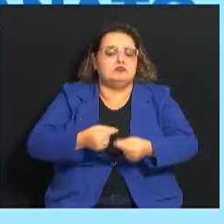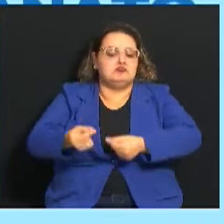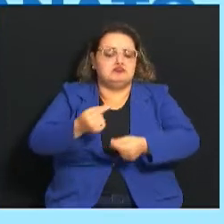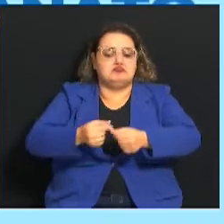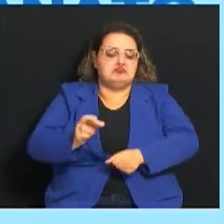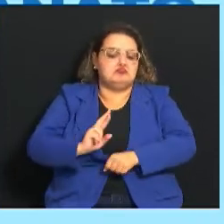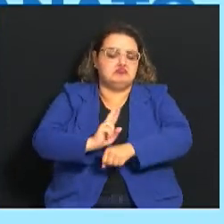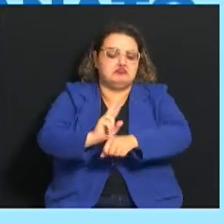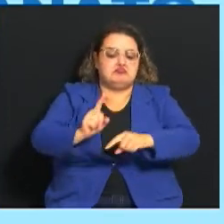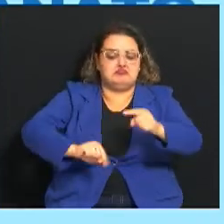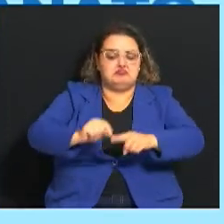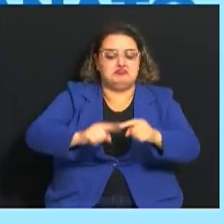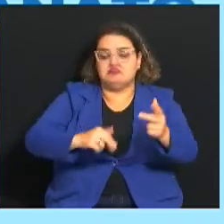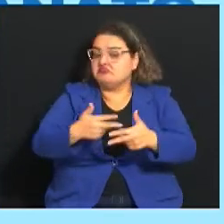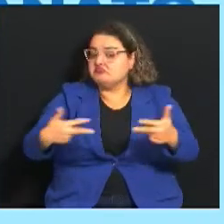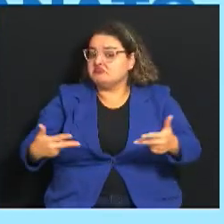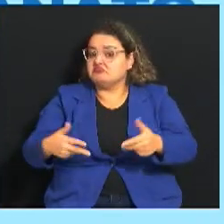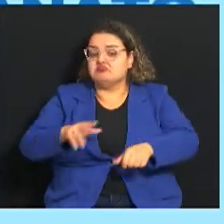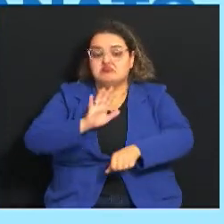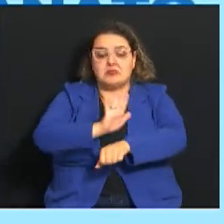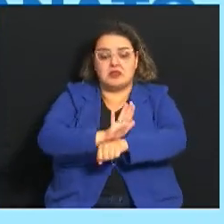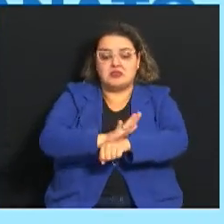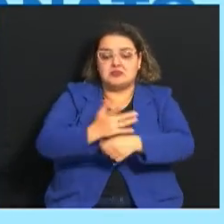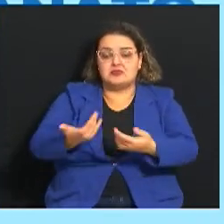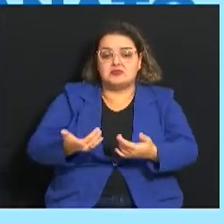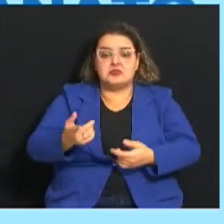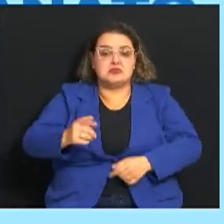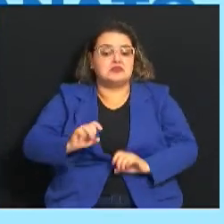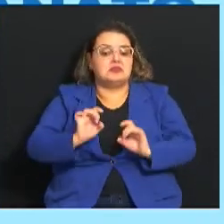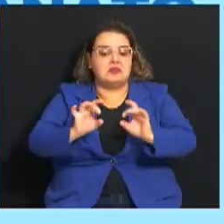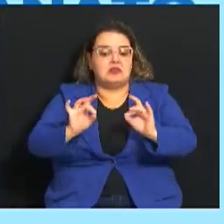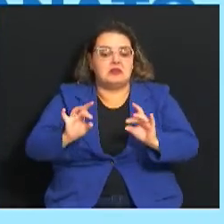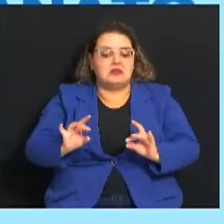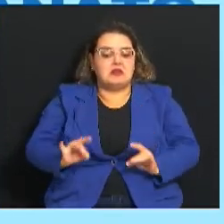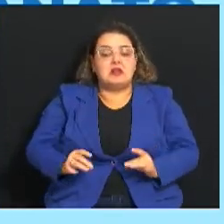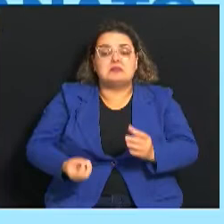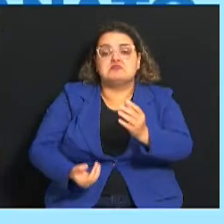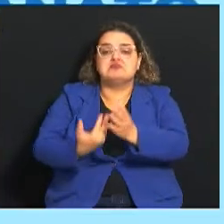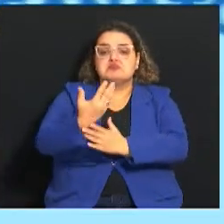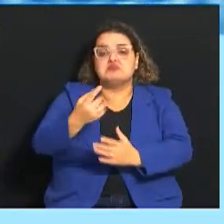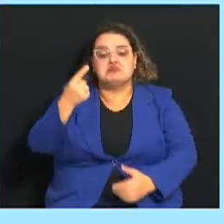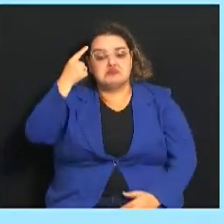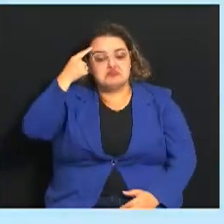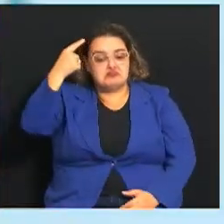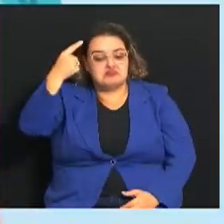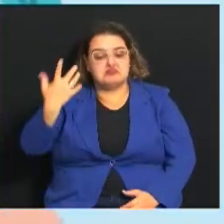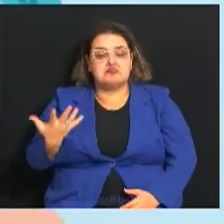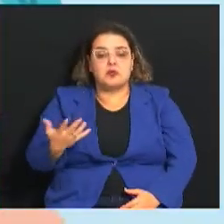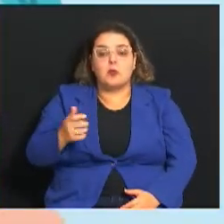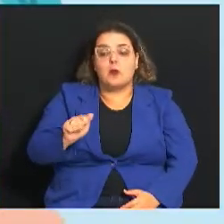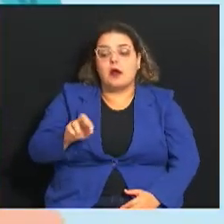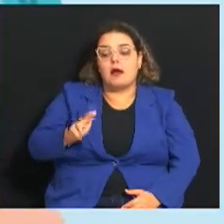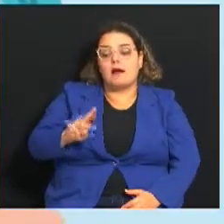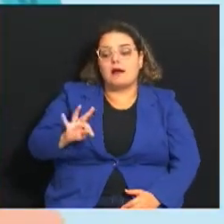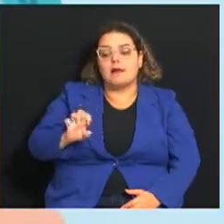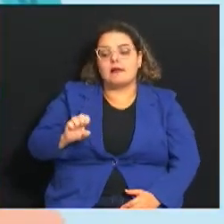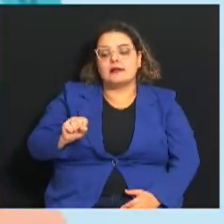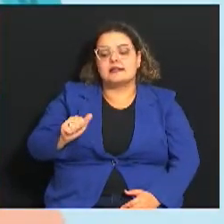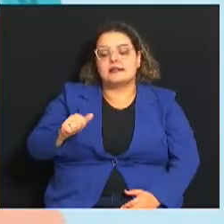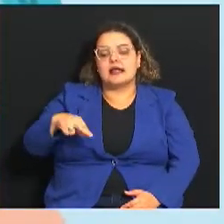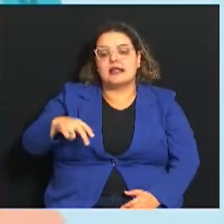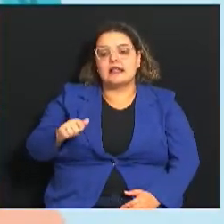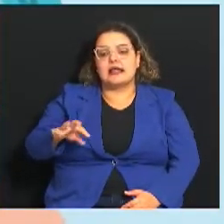de, com a ajuda de instrumentos e matéria-prima apropriados, criar o que se conhece como artesanato. O artesanato é uma